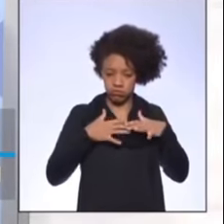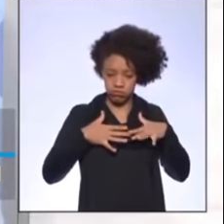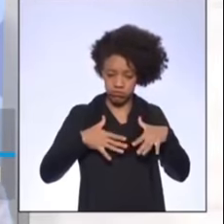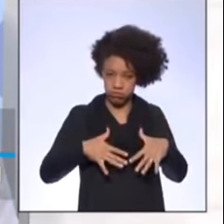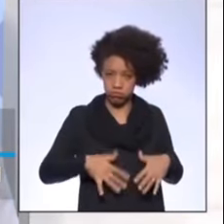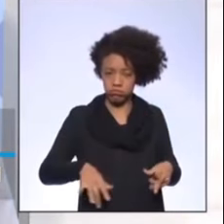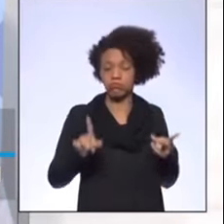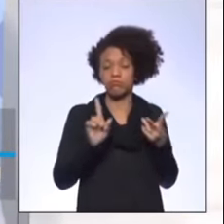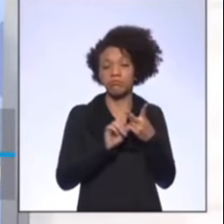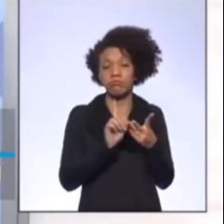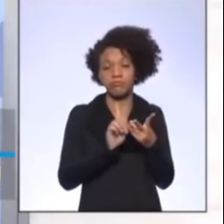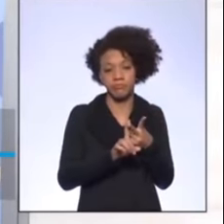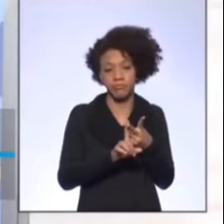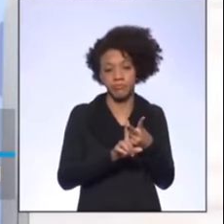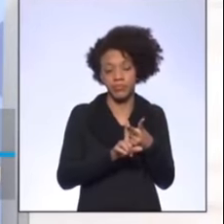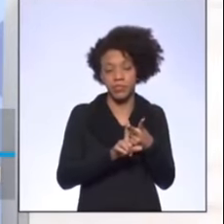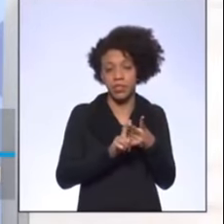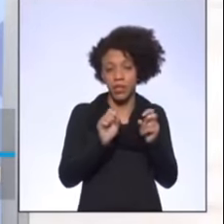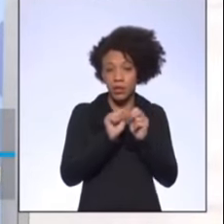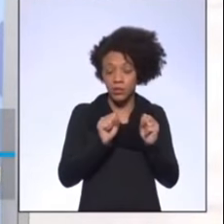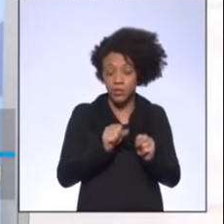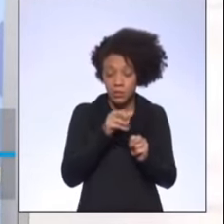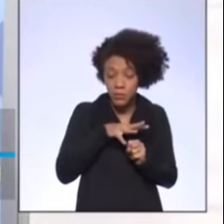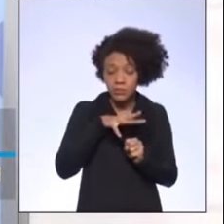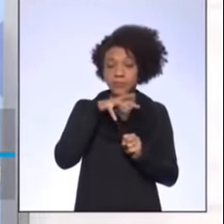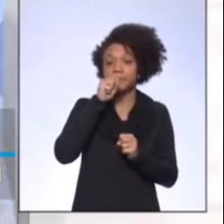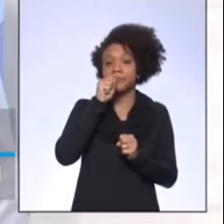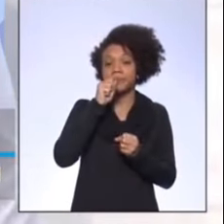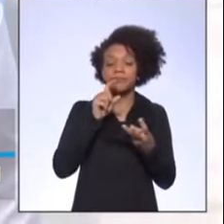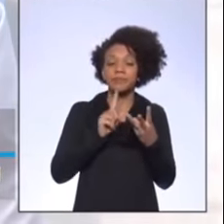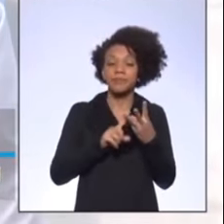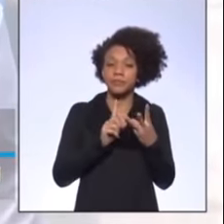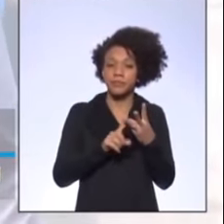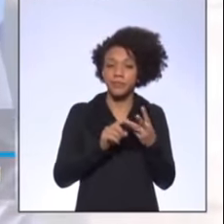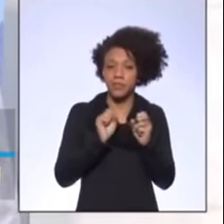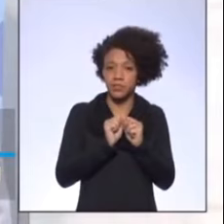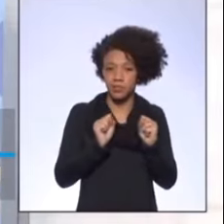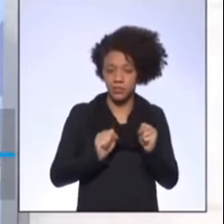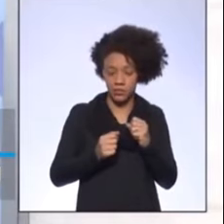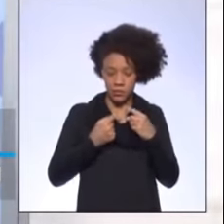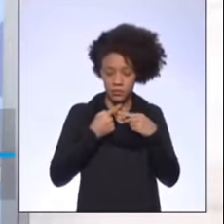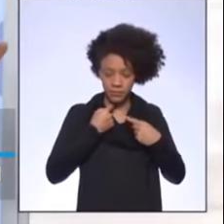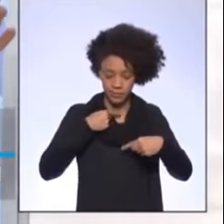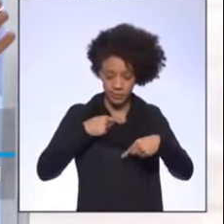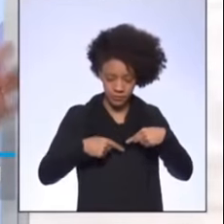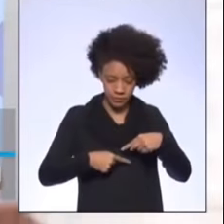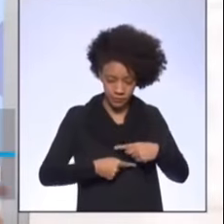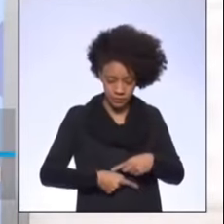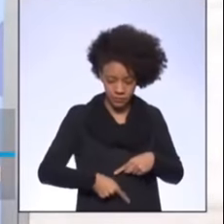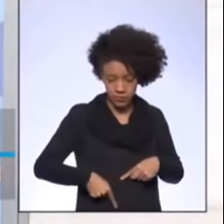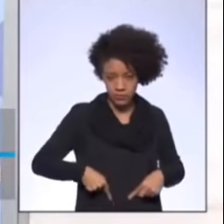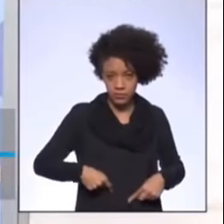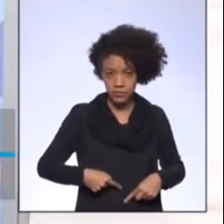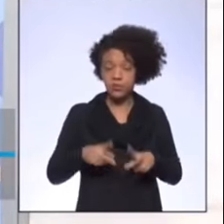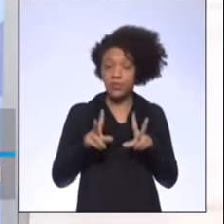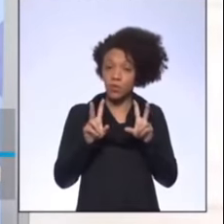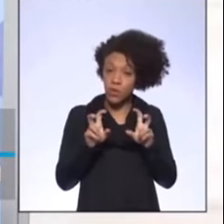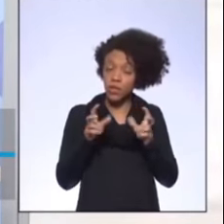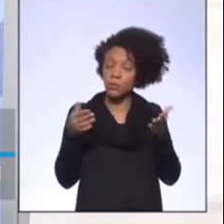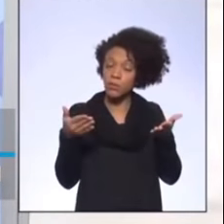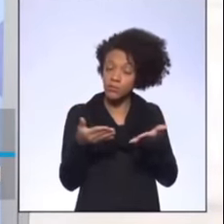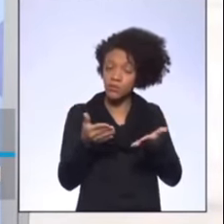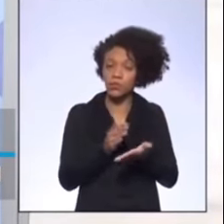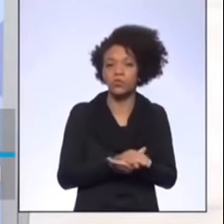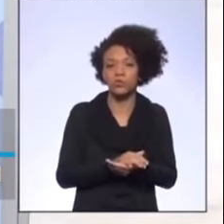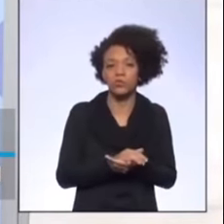o seu sistema respiratório e entre o seu sistema digestório, que foi o tema tratado na aula hoje. Eu